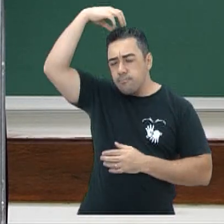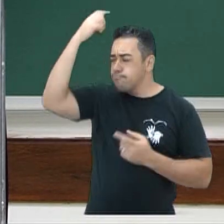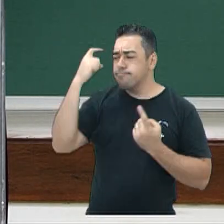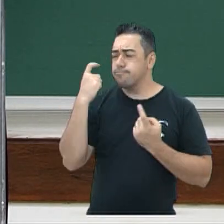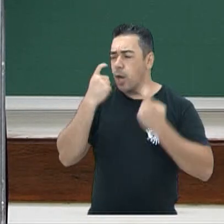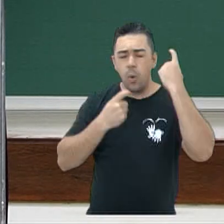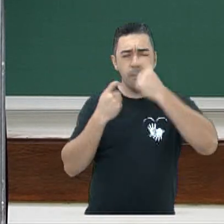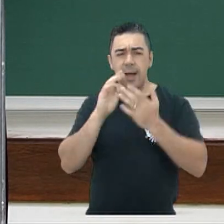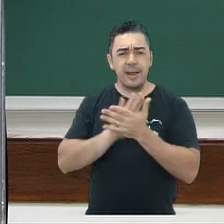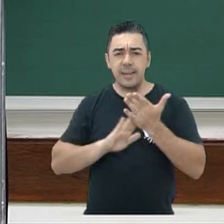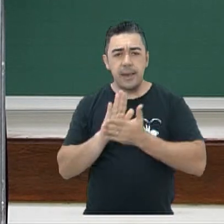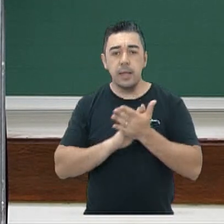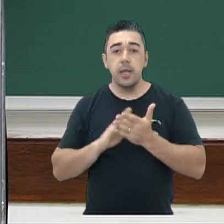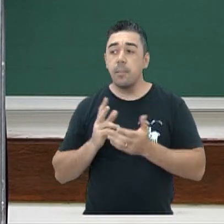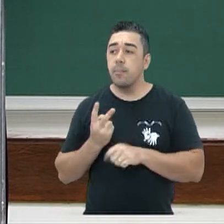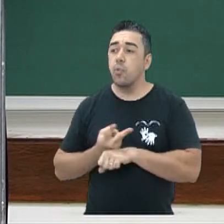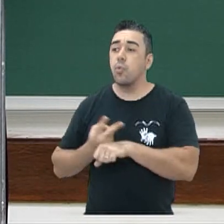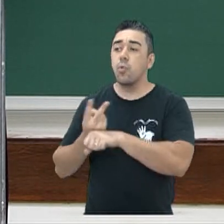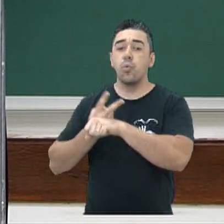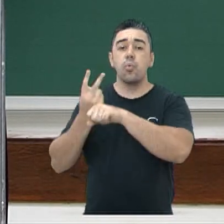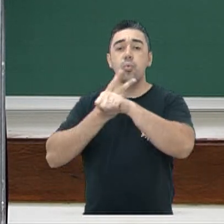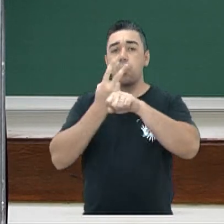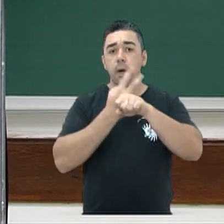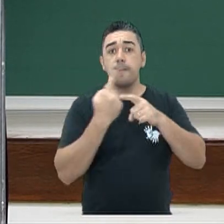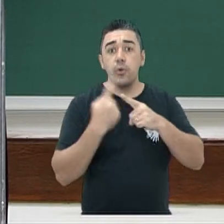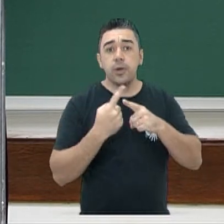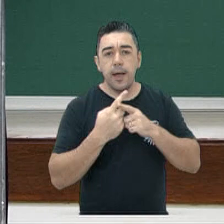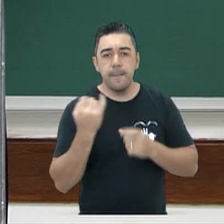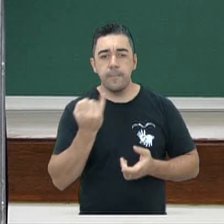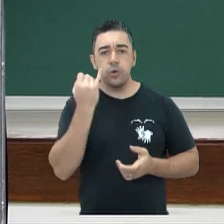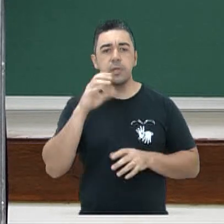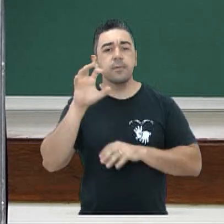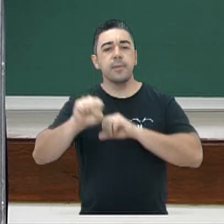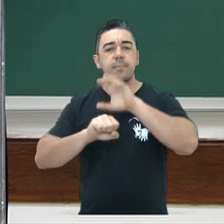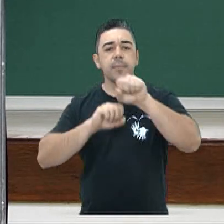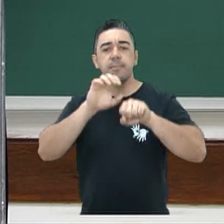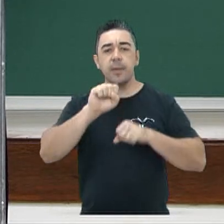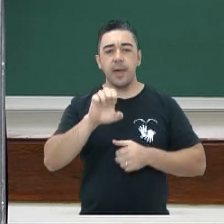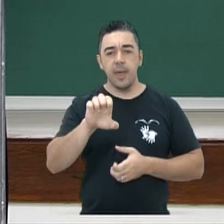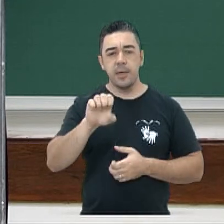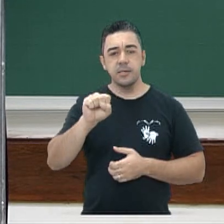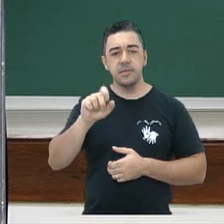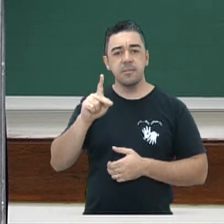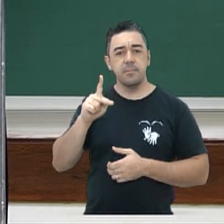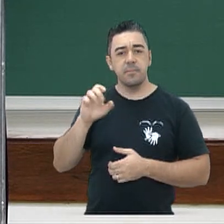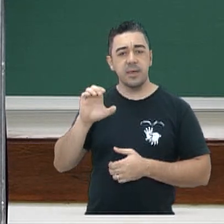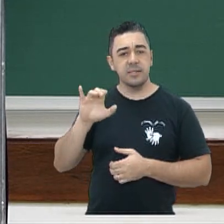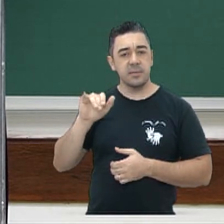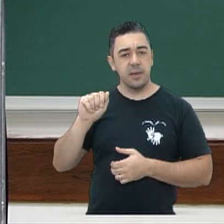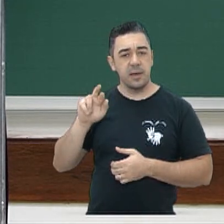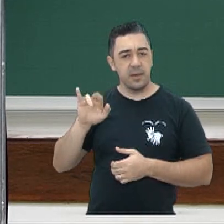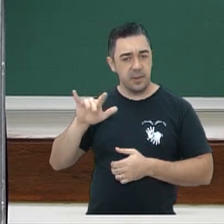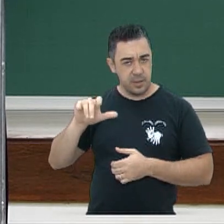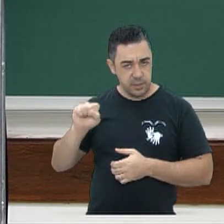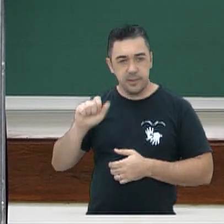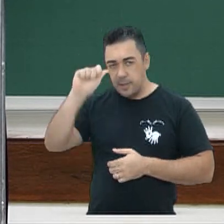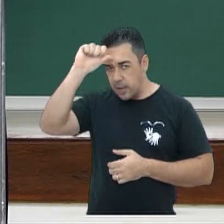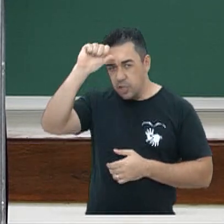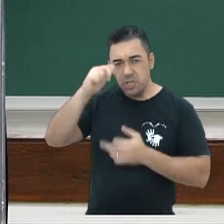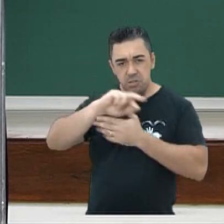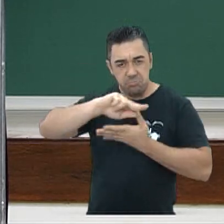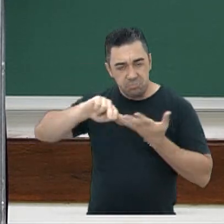em buscar as famosas especiarias. Por que é tão importante buscar isso? Então isso a gente entende aqui, nessa passagem,